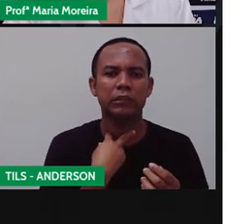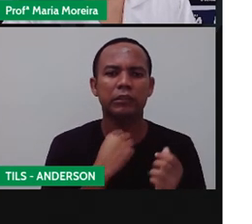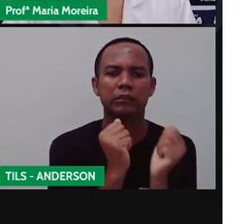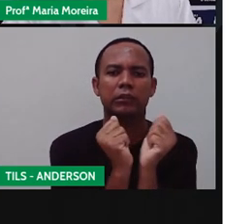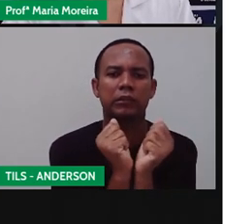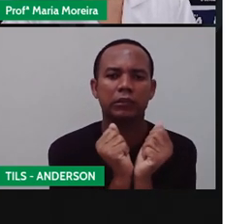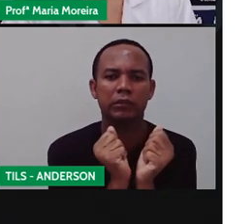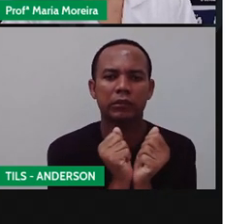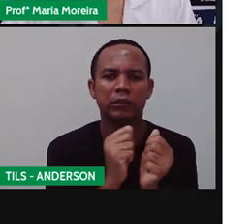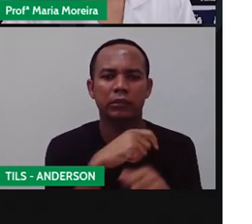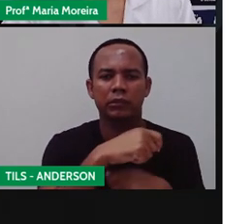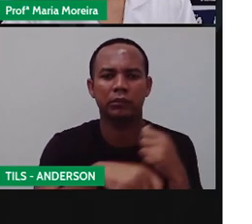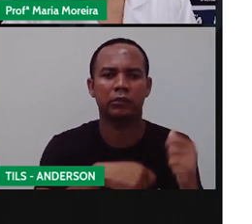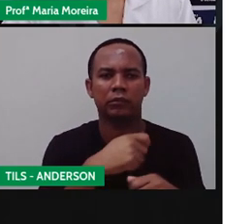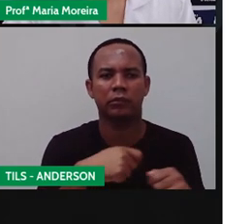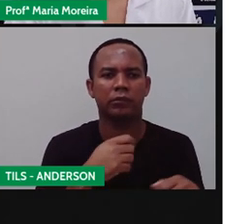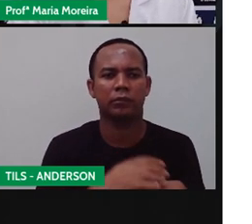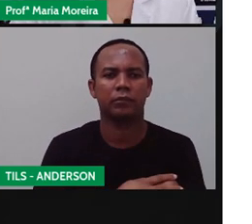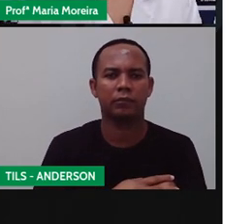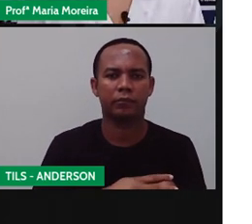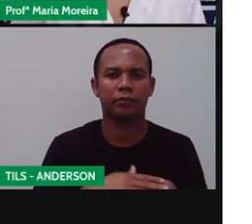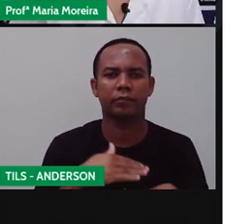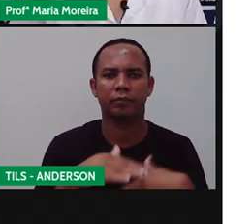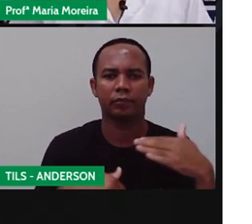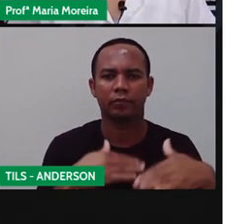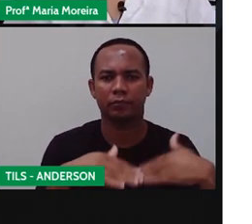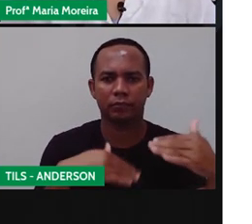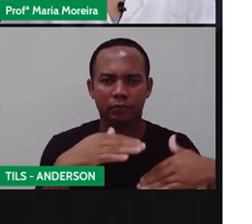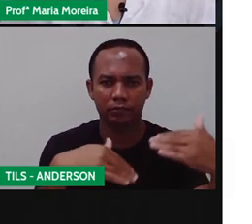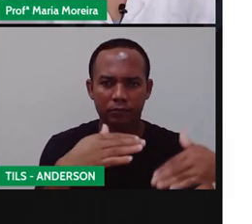certo? Bom, embora, né,